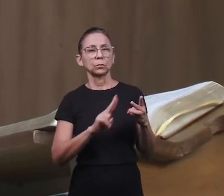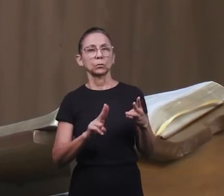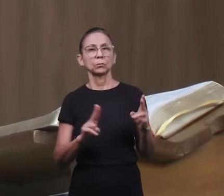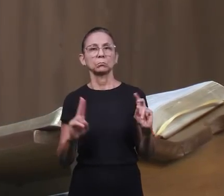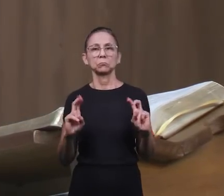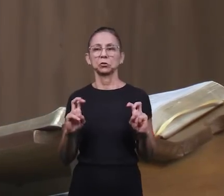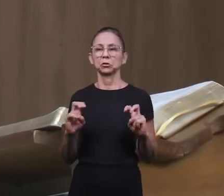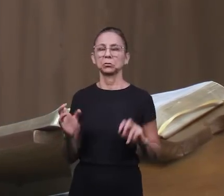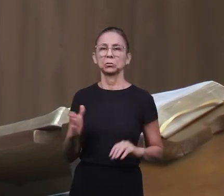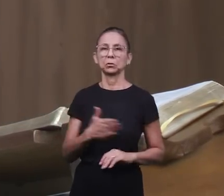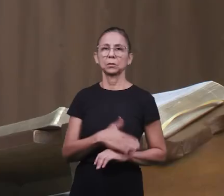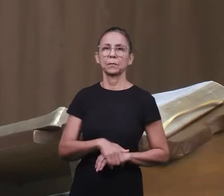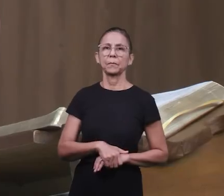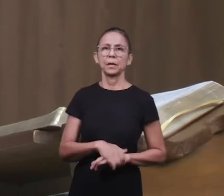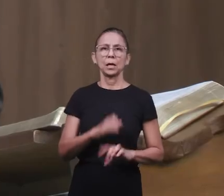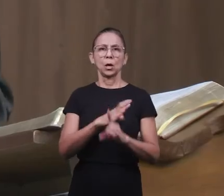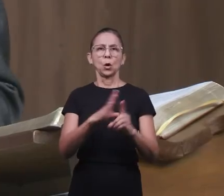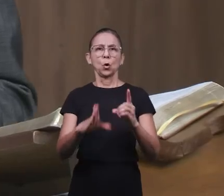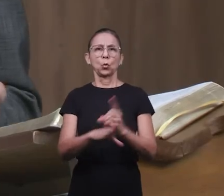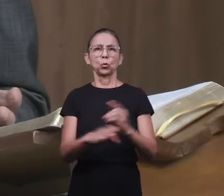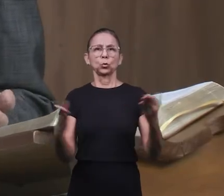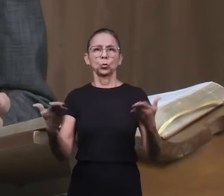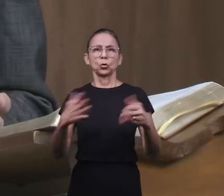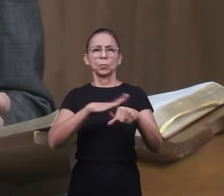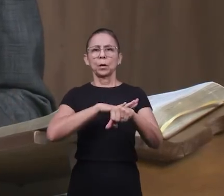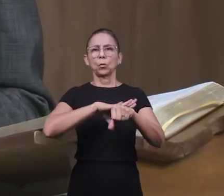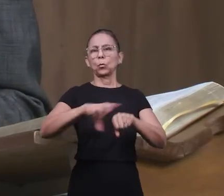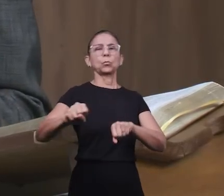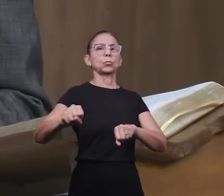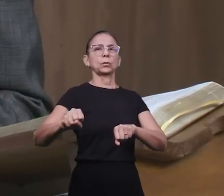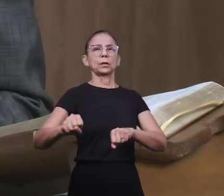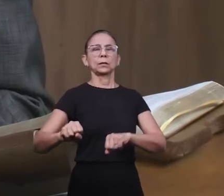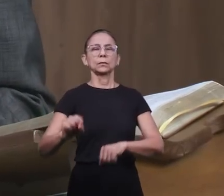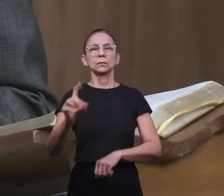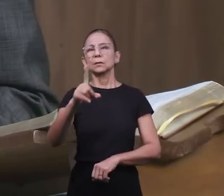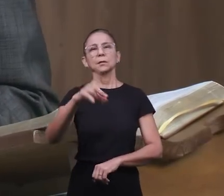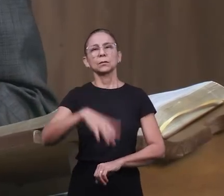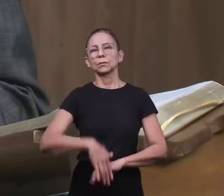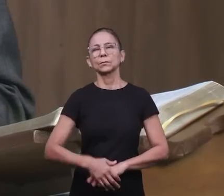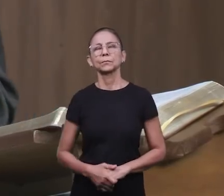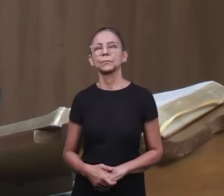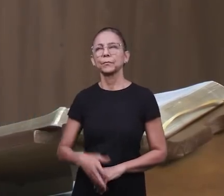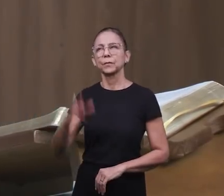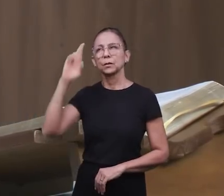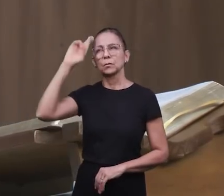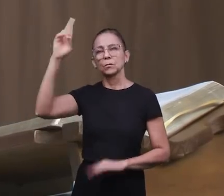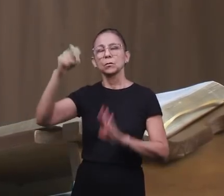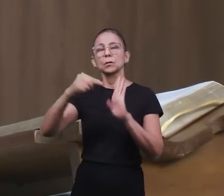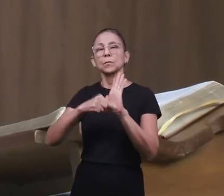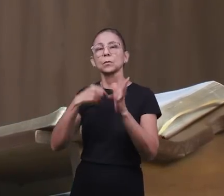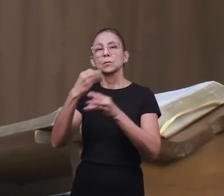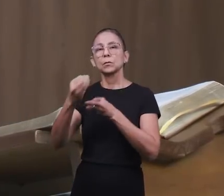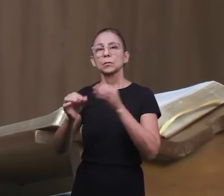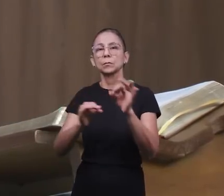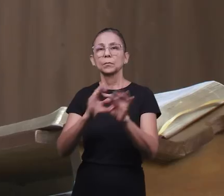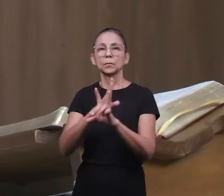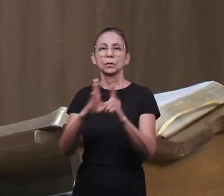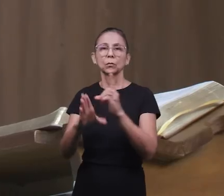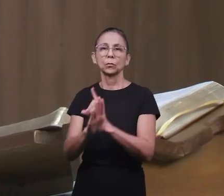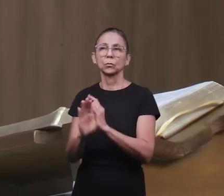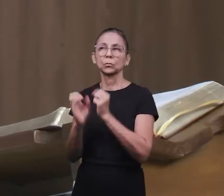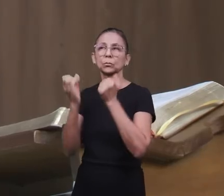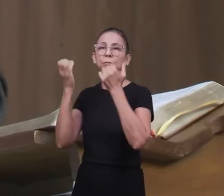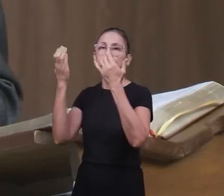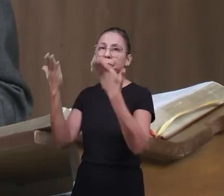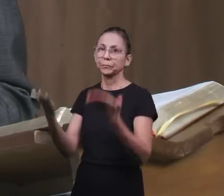a esses cultos. Por exemplo, culto da cura divina, não. Mas é o Senhor quem determina como Ele quer ser cultuado.